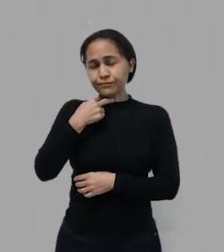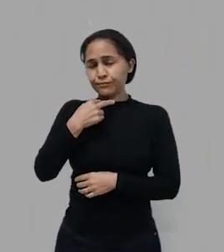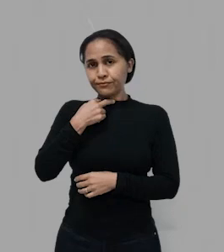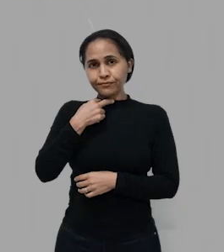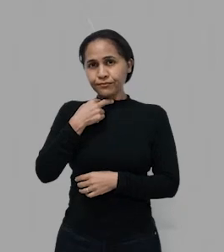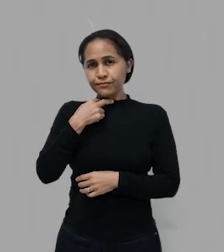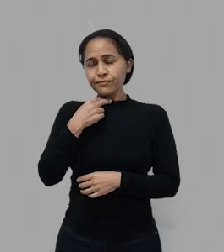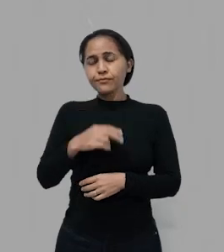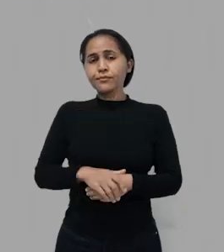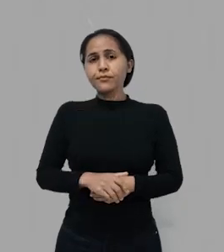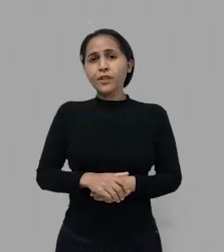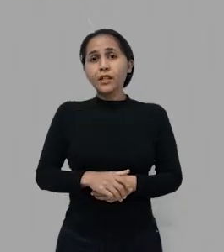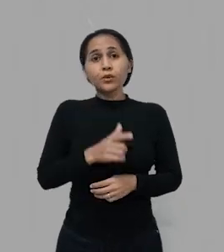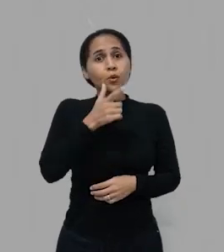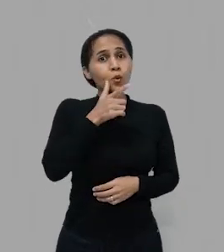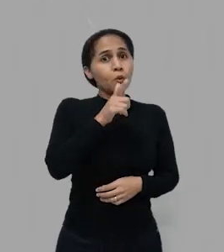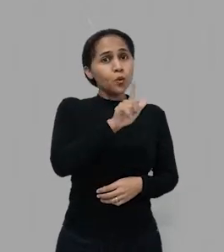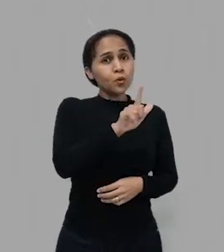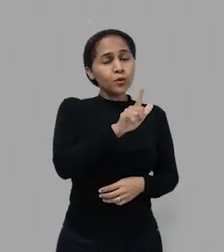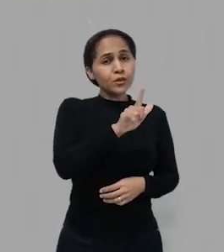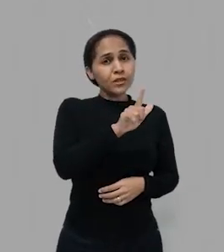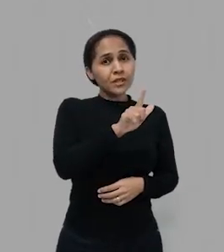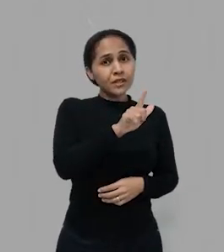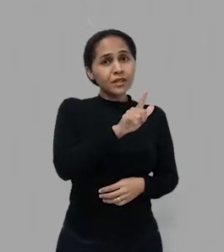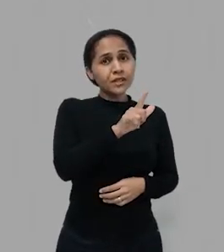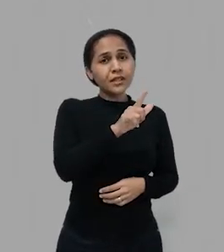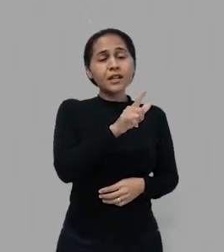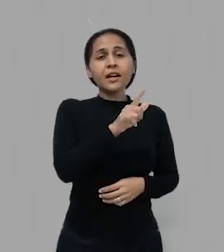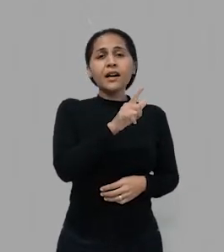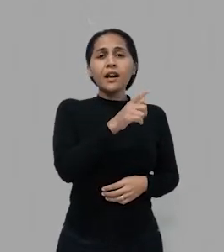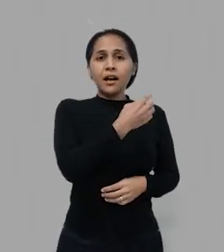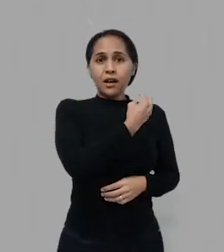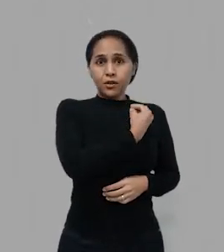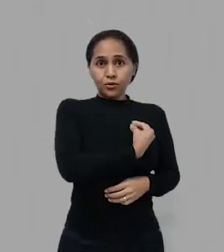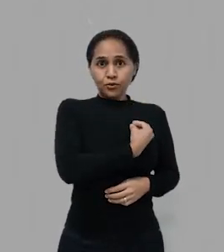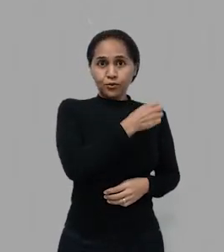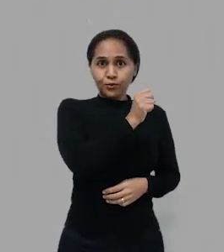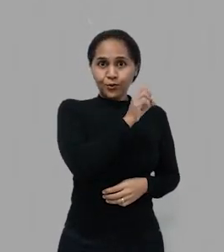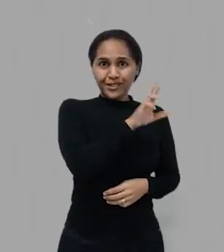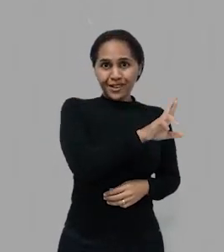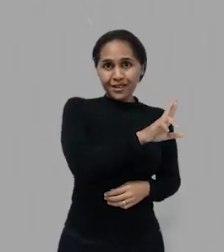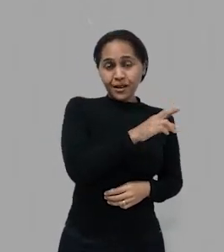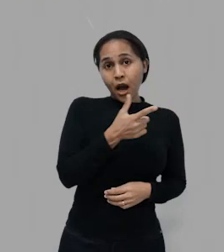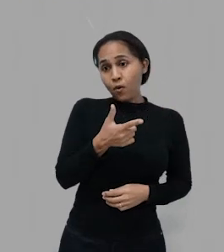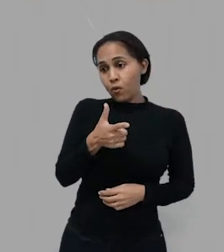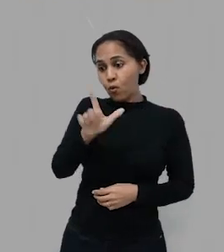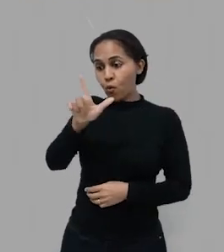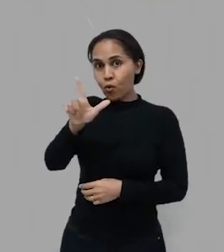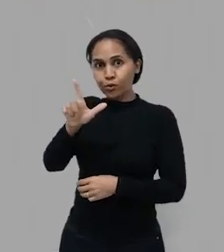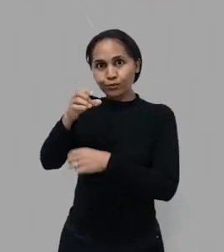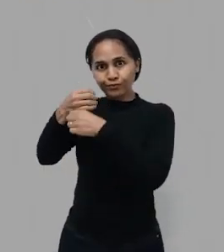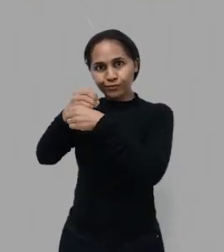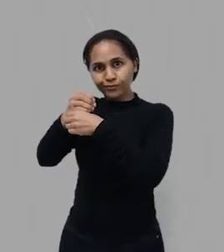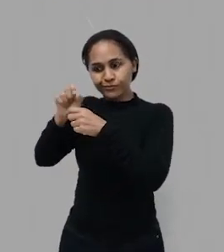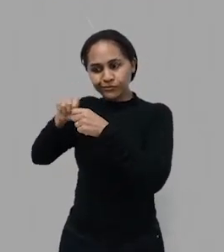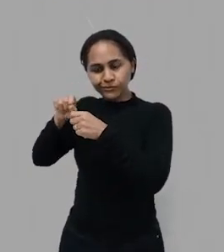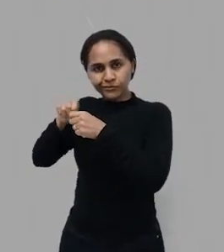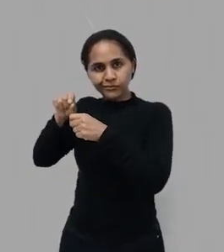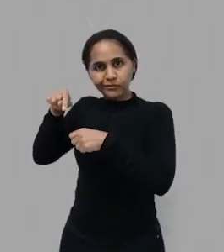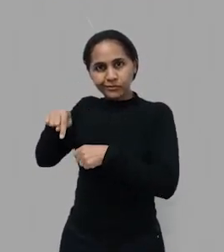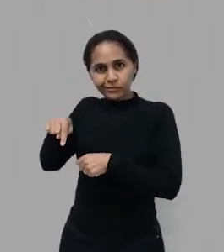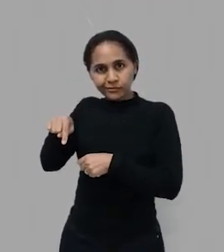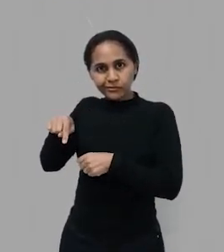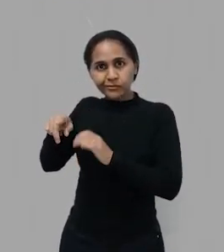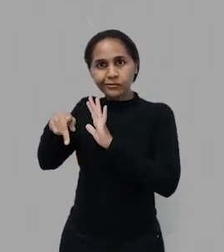substâncias que eram obtidas a partir de seres não vivos iriam pertencer à química